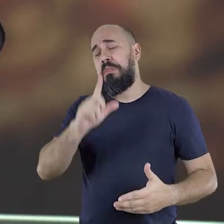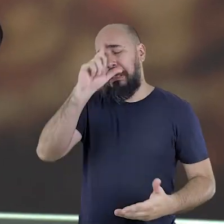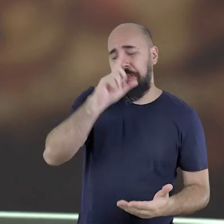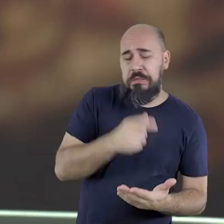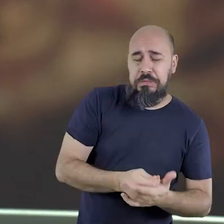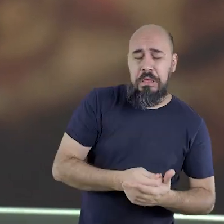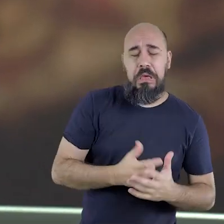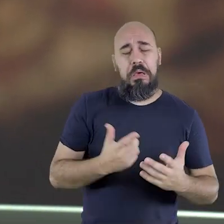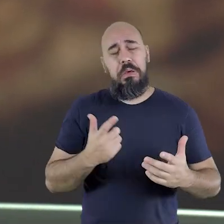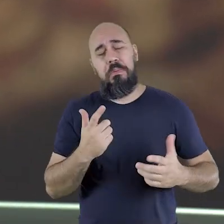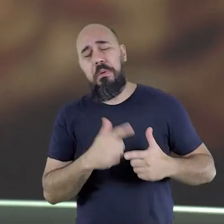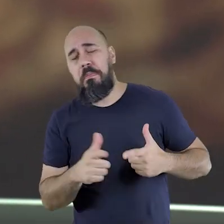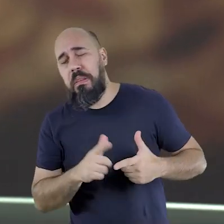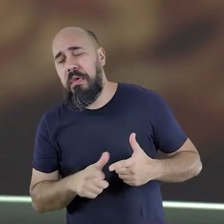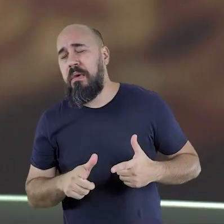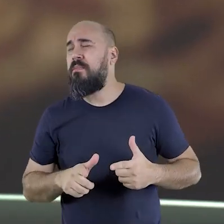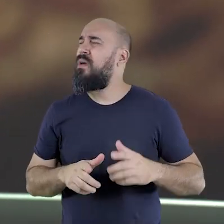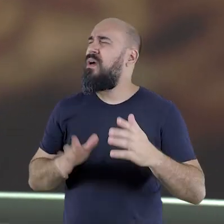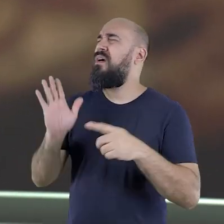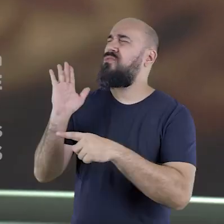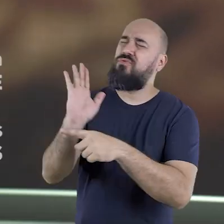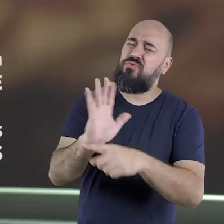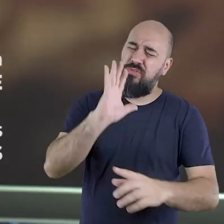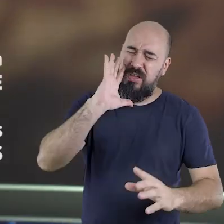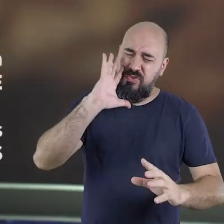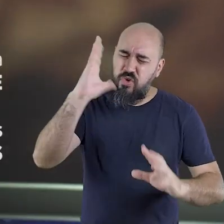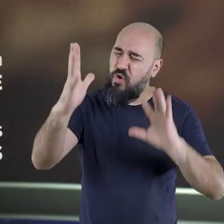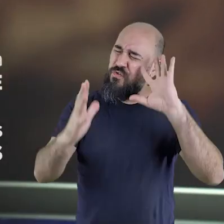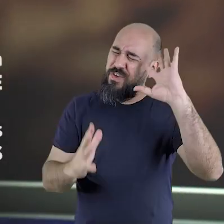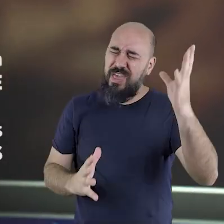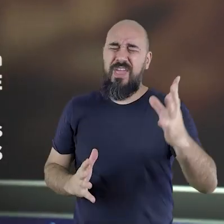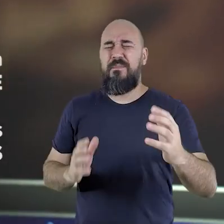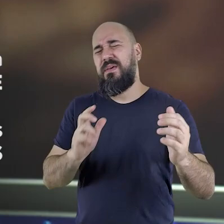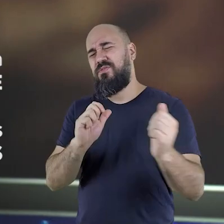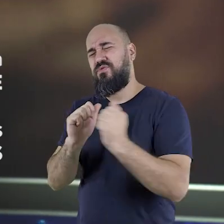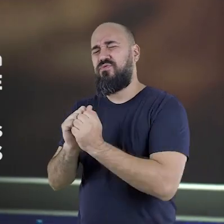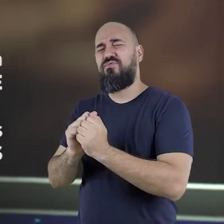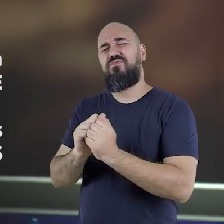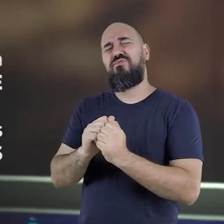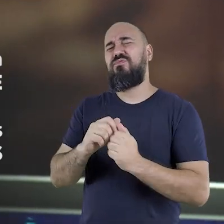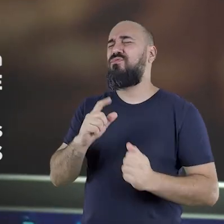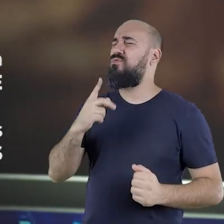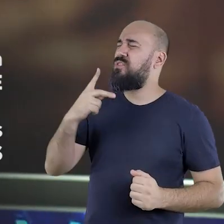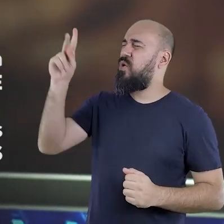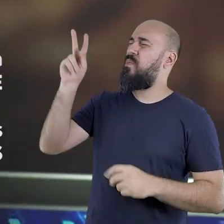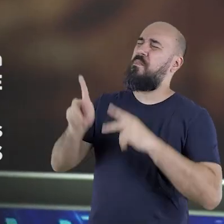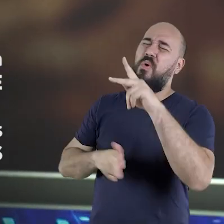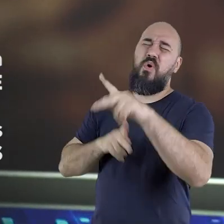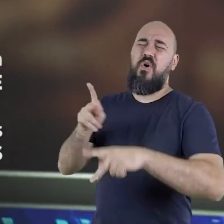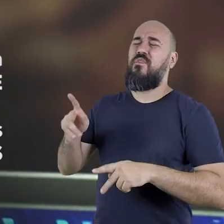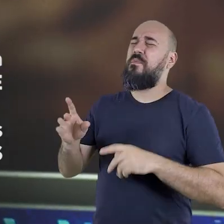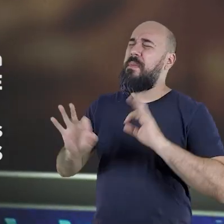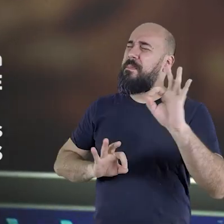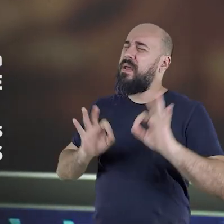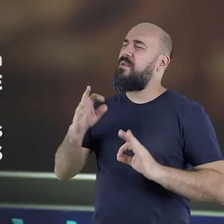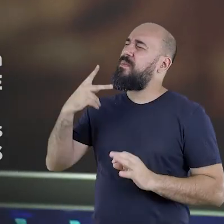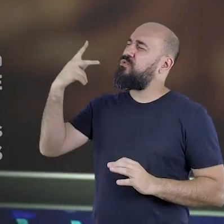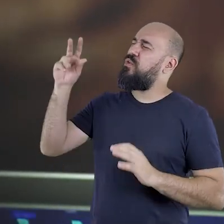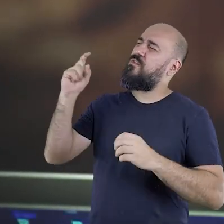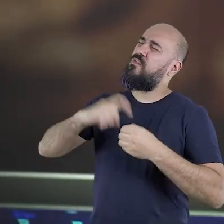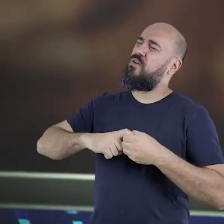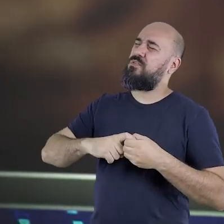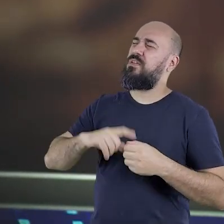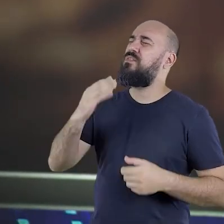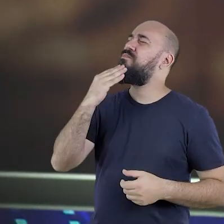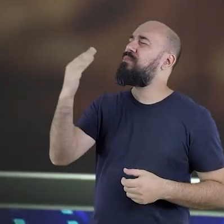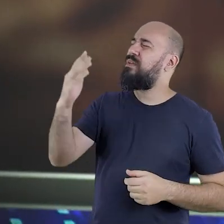favor, ajude essas pessoas a resolverem, para que se unam à tua igreja, pertençam ao seu povo e se preparem para a tua volta. É o que eu lhe peço em nome